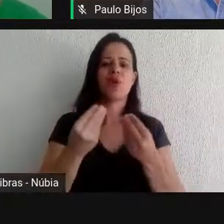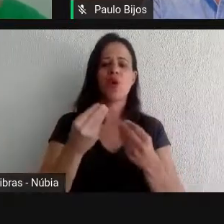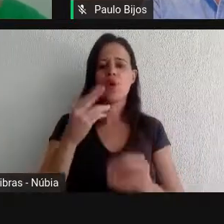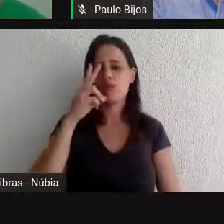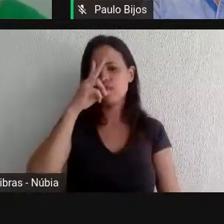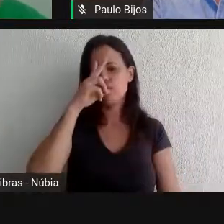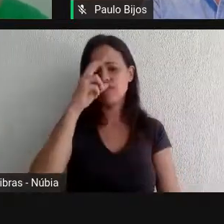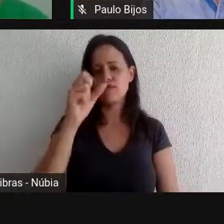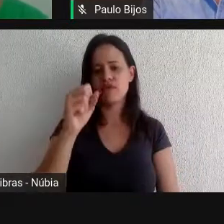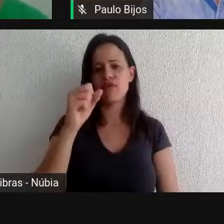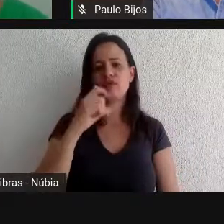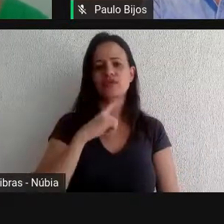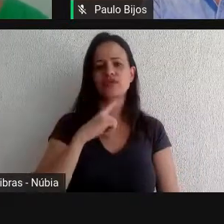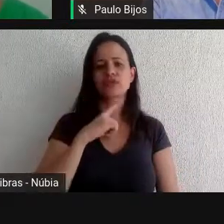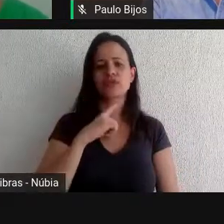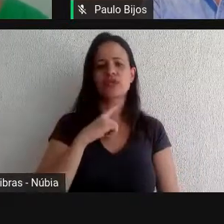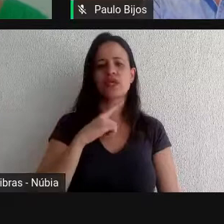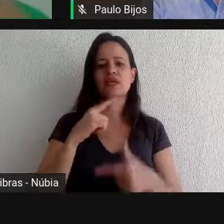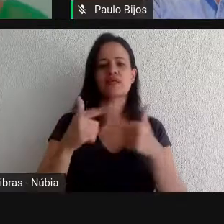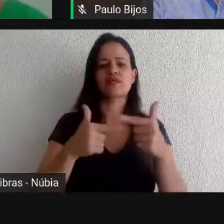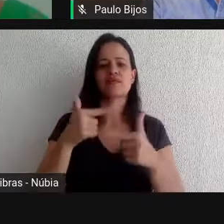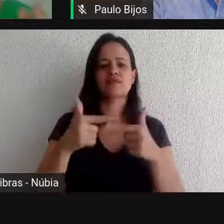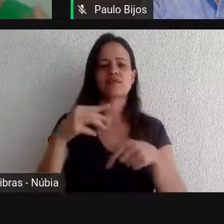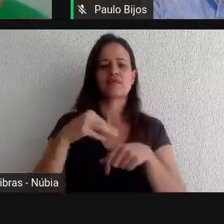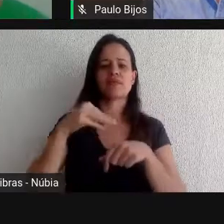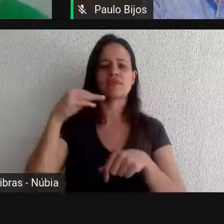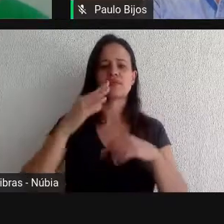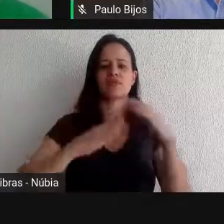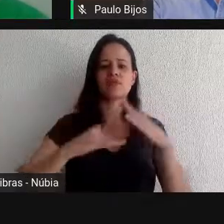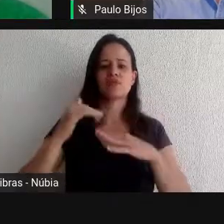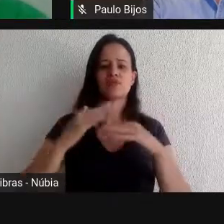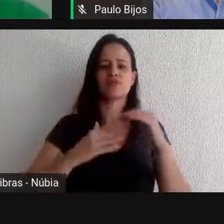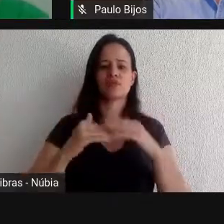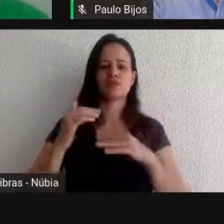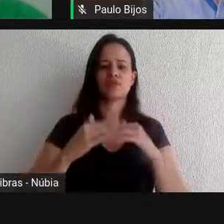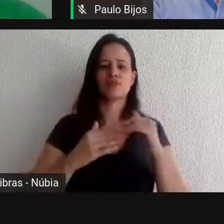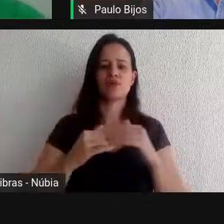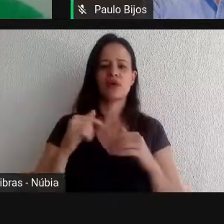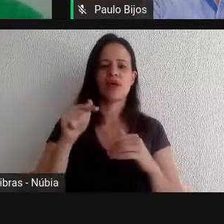mestrado profissional. A gente tem, por exemplo, nessa mesa, nós temos